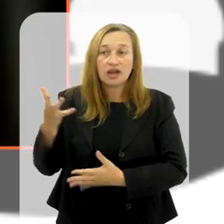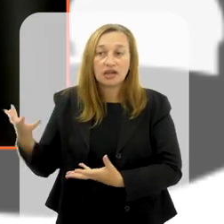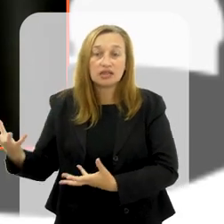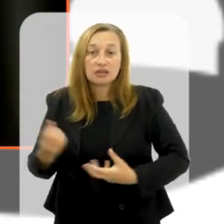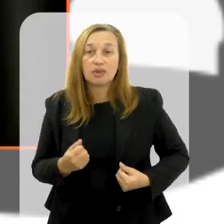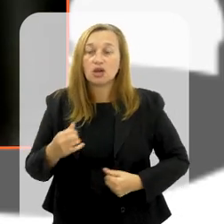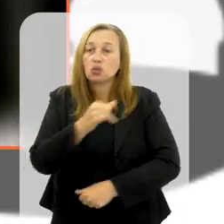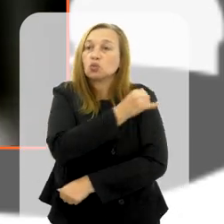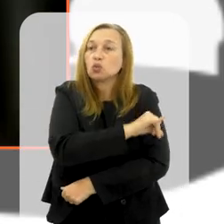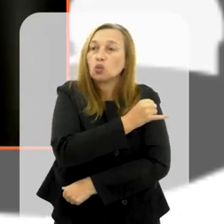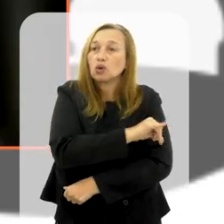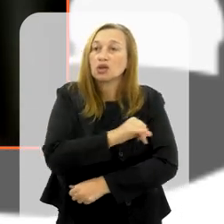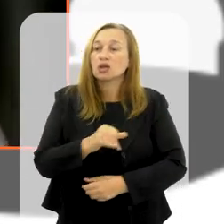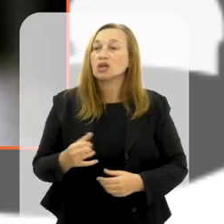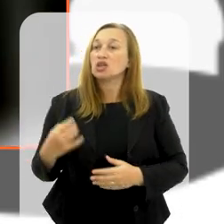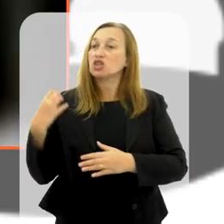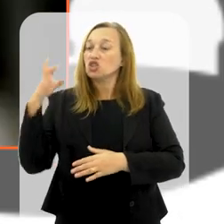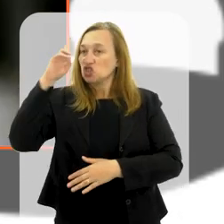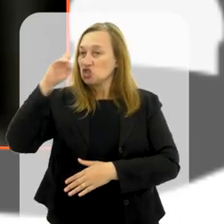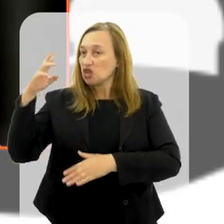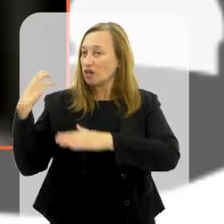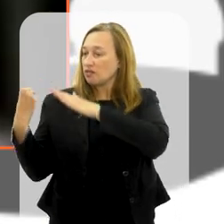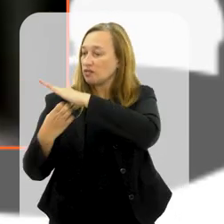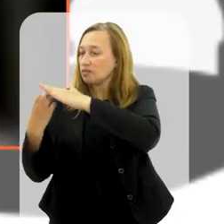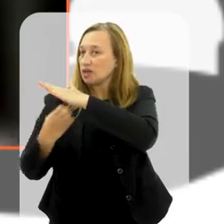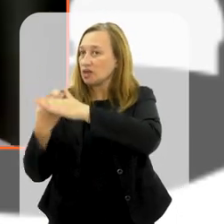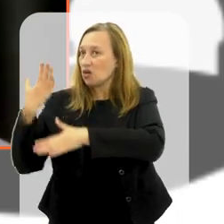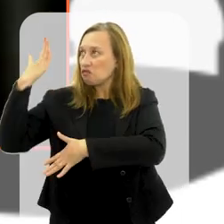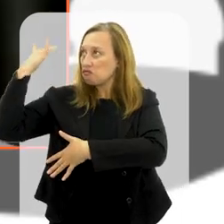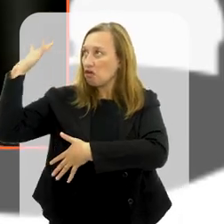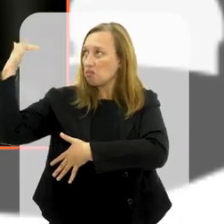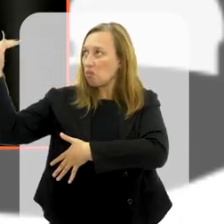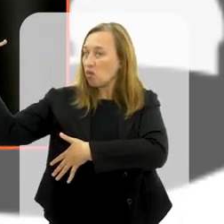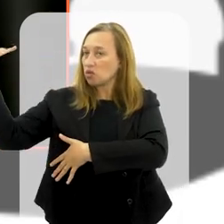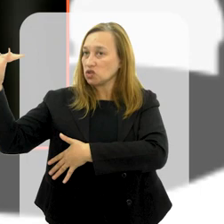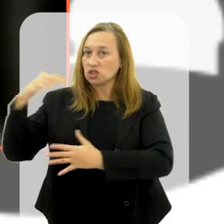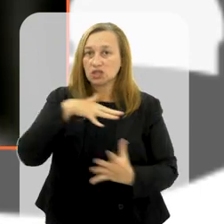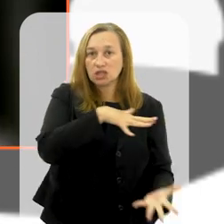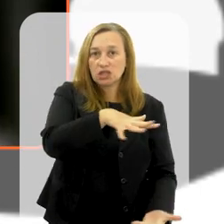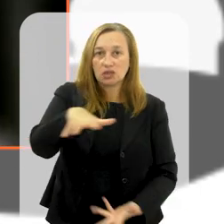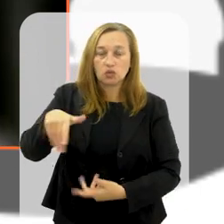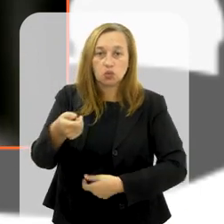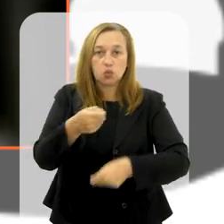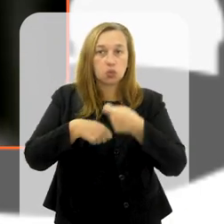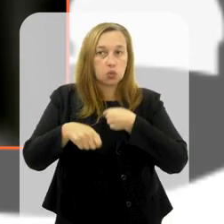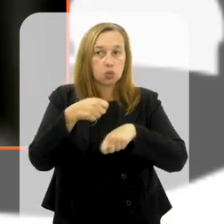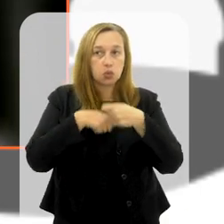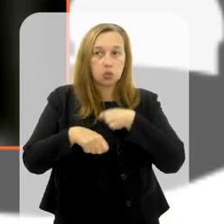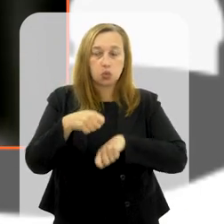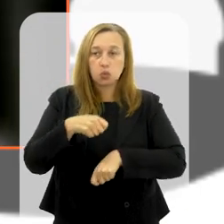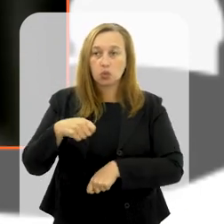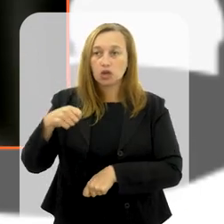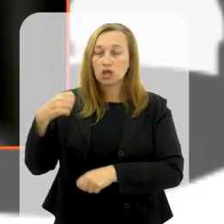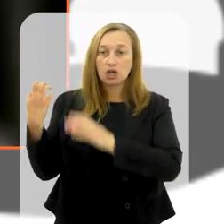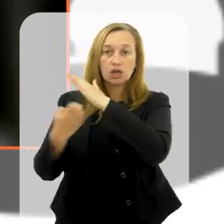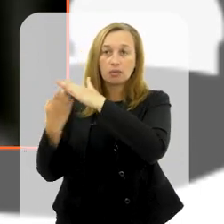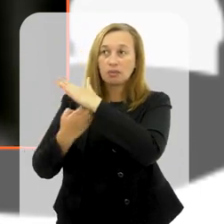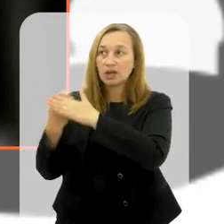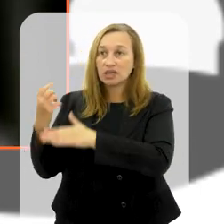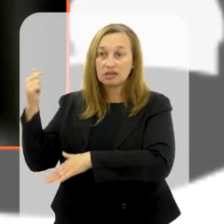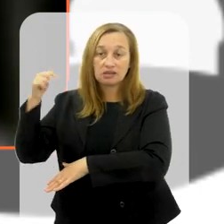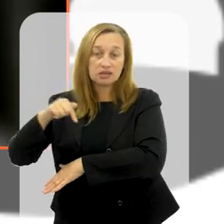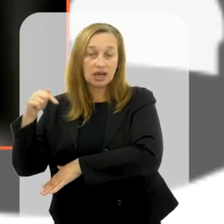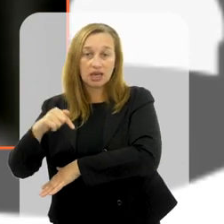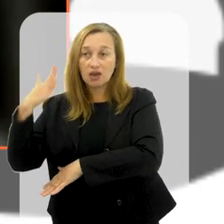no Rio os empresários das 20 maiores economias do mundo. São as grandes empresas que vão estar aqui